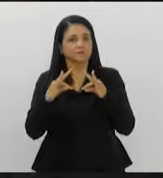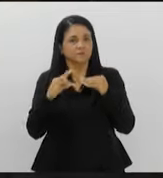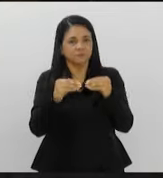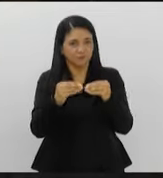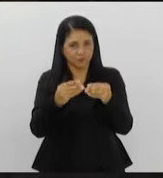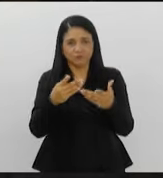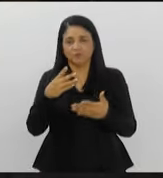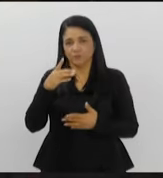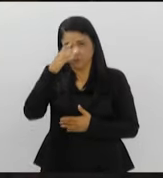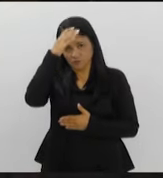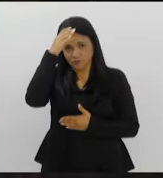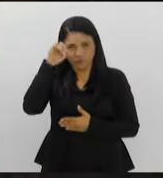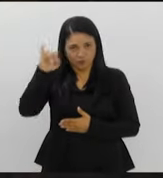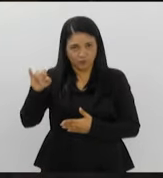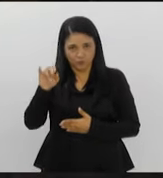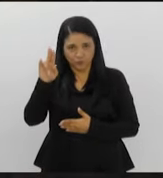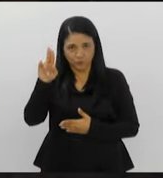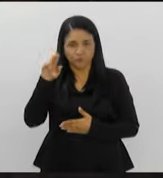aclamação.